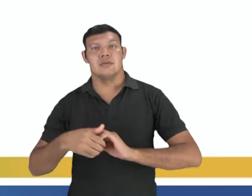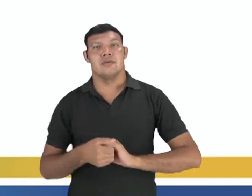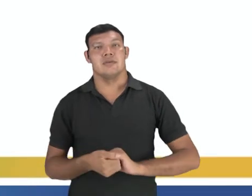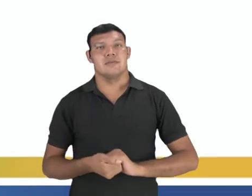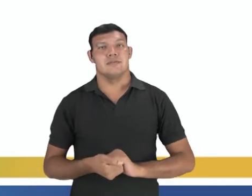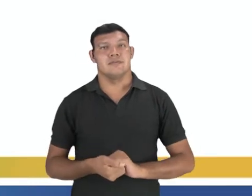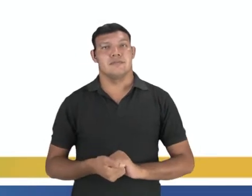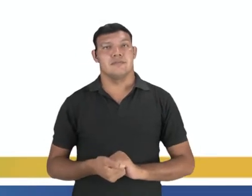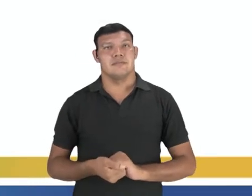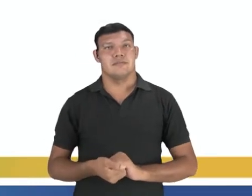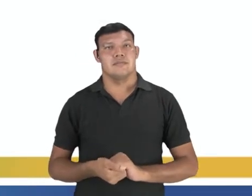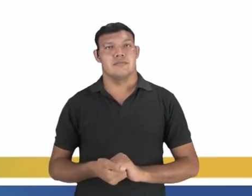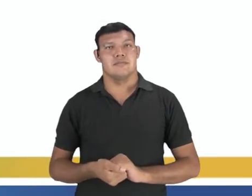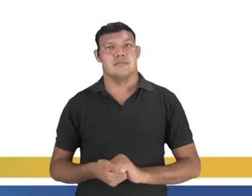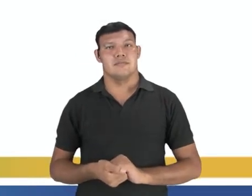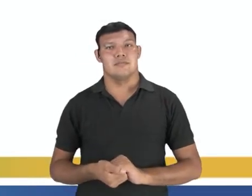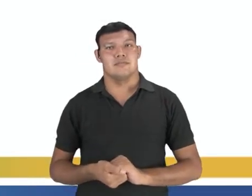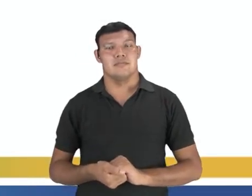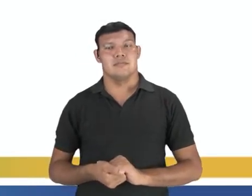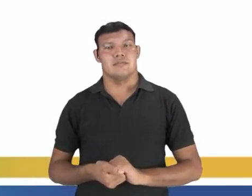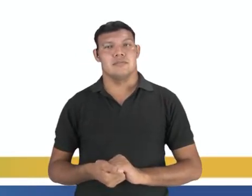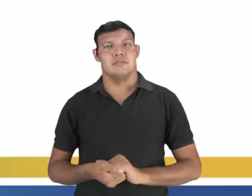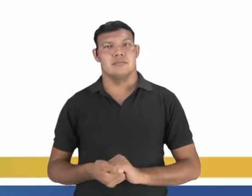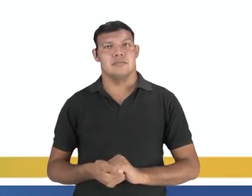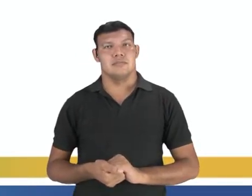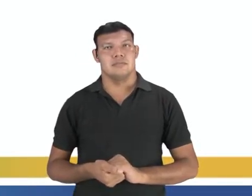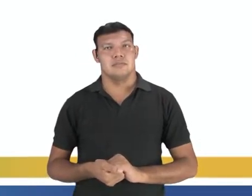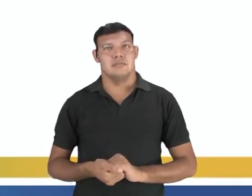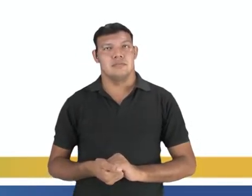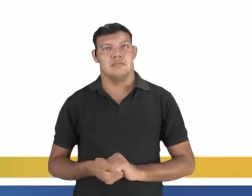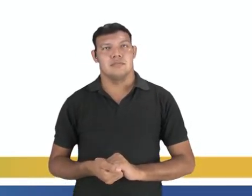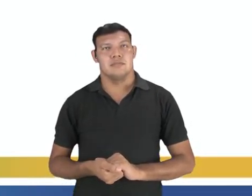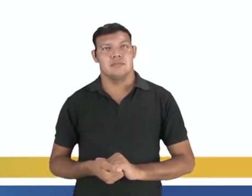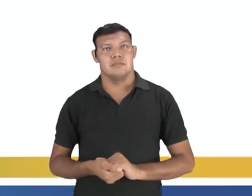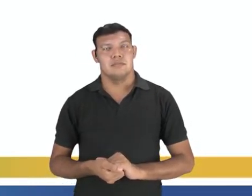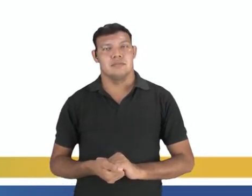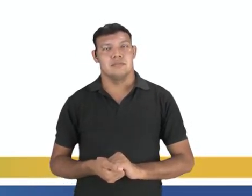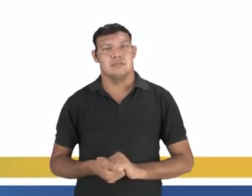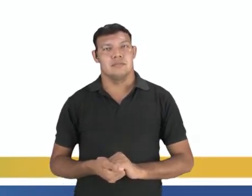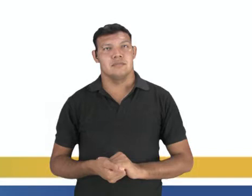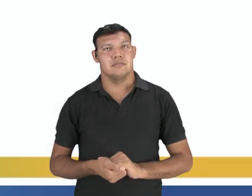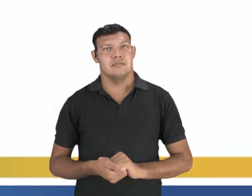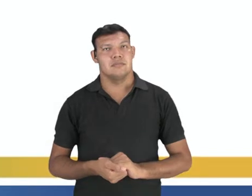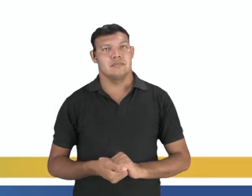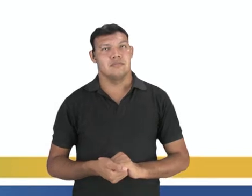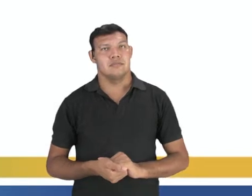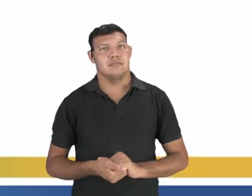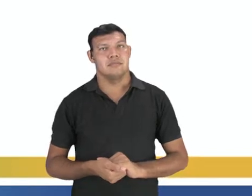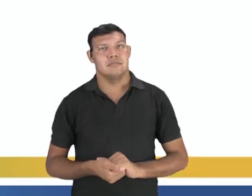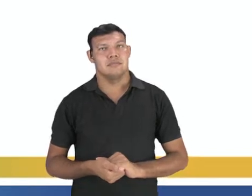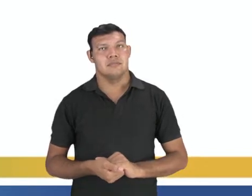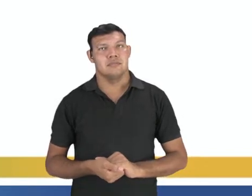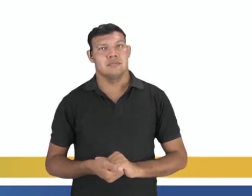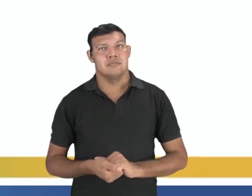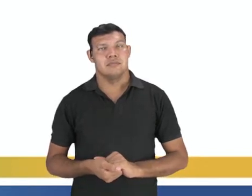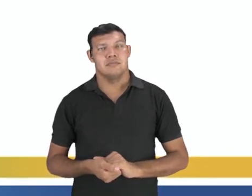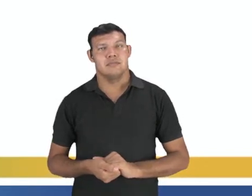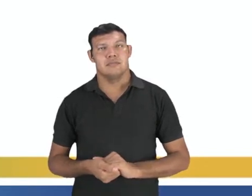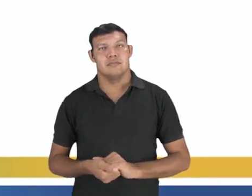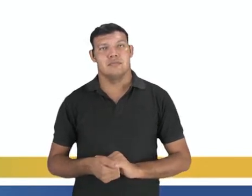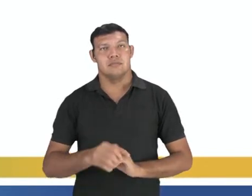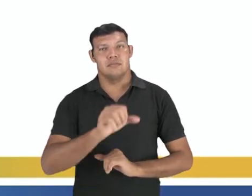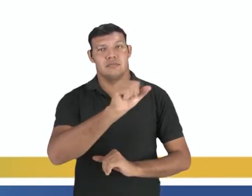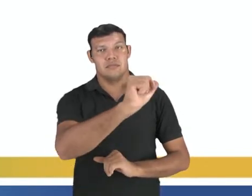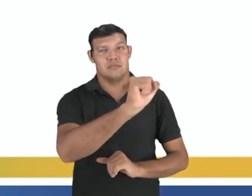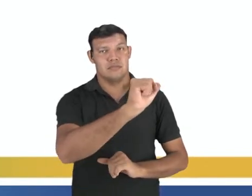Que vai ser x sobre 2x. Então, aí nós temos o seno de 30. Então, o meu seno